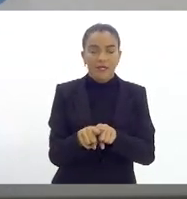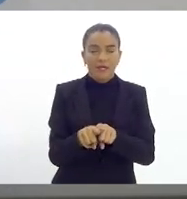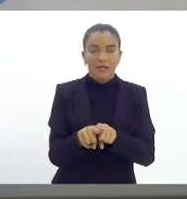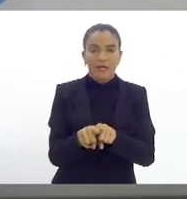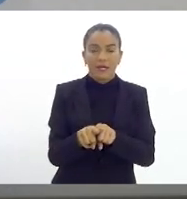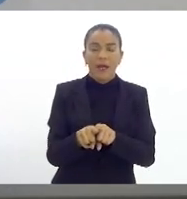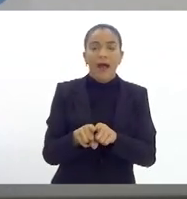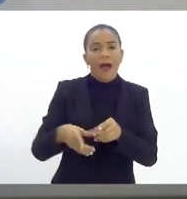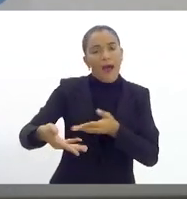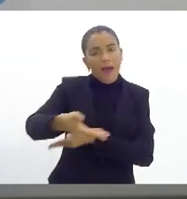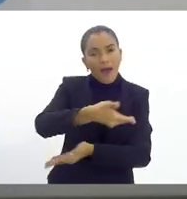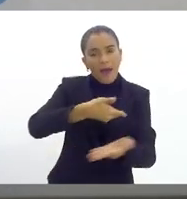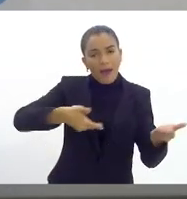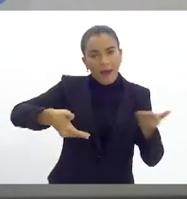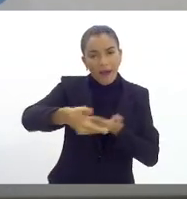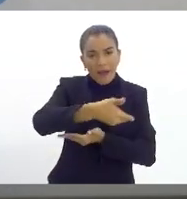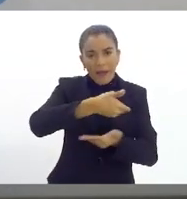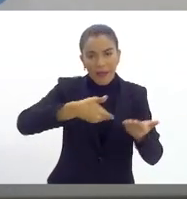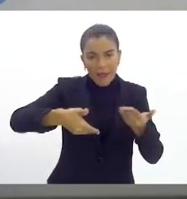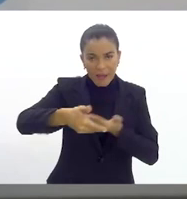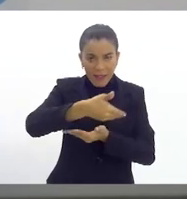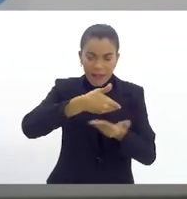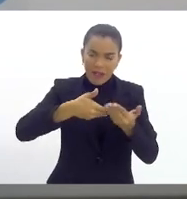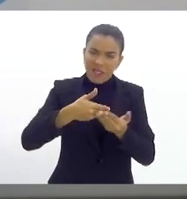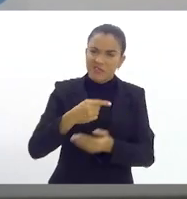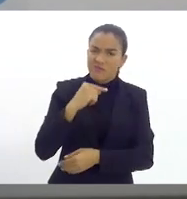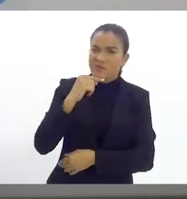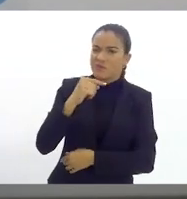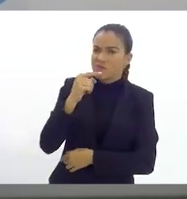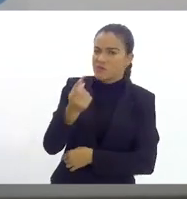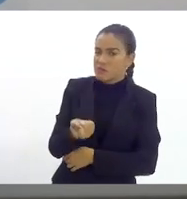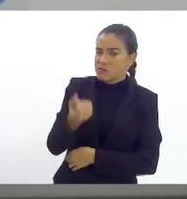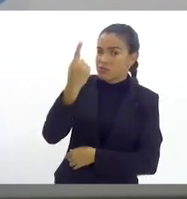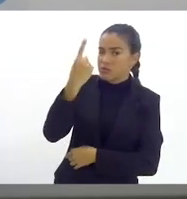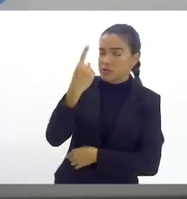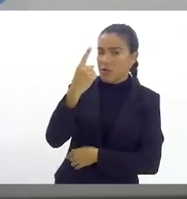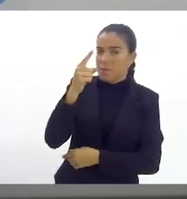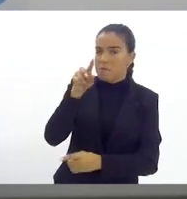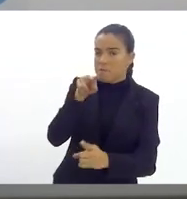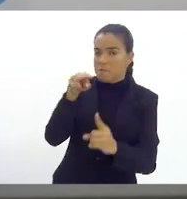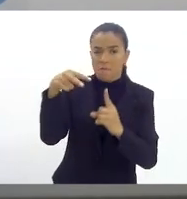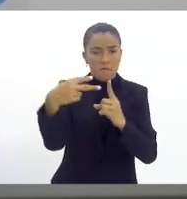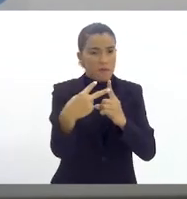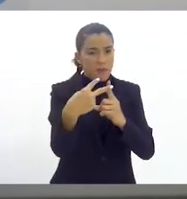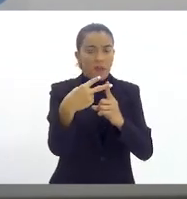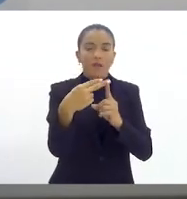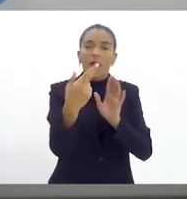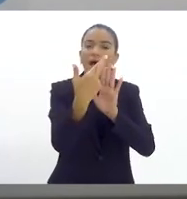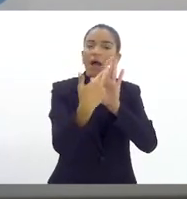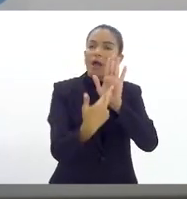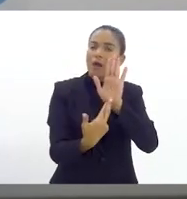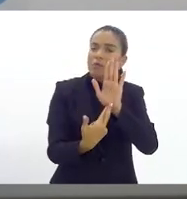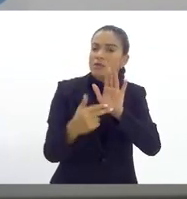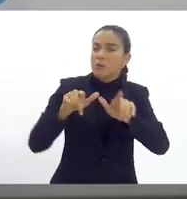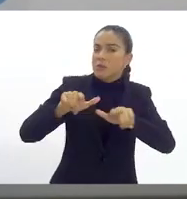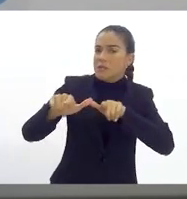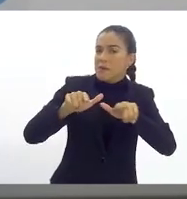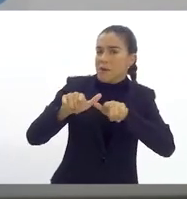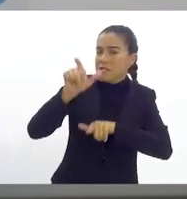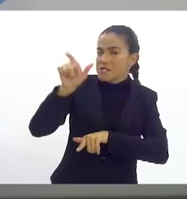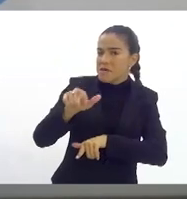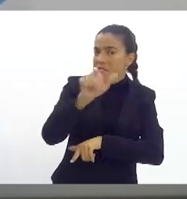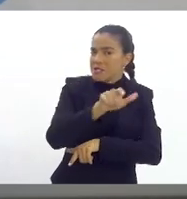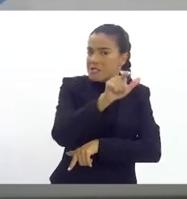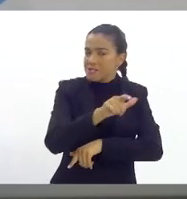a relação no mínimo questionável do ponto de vista da regulamentação trabalhista desses